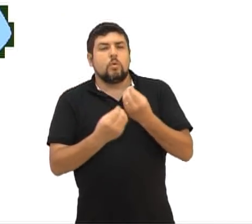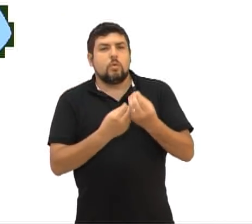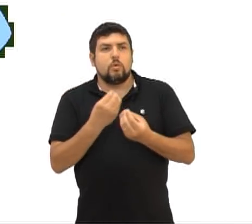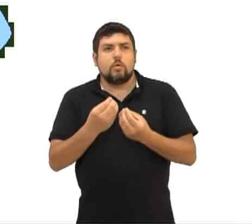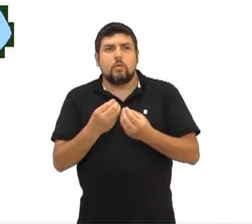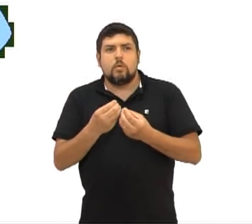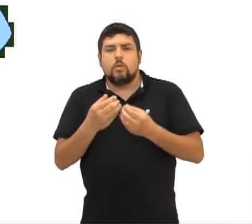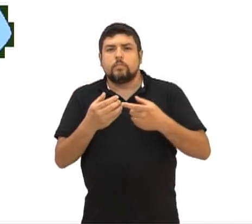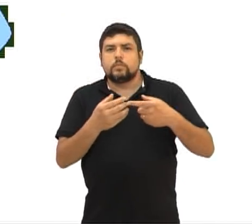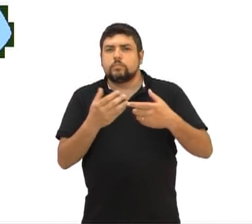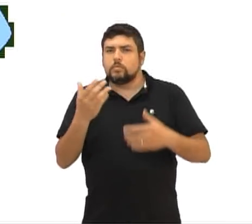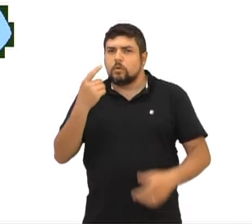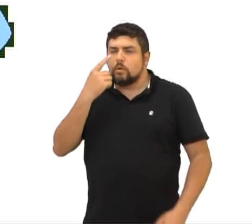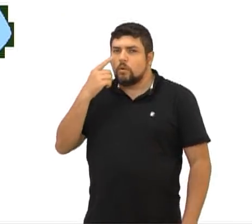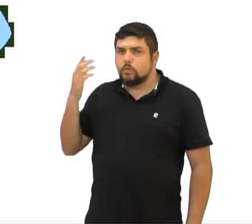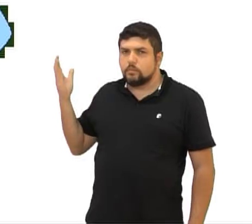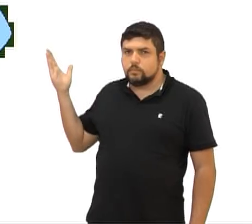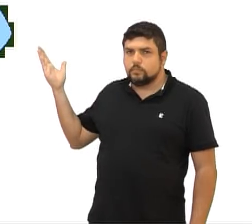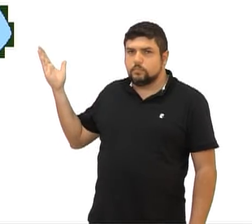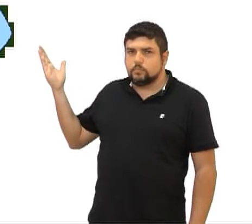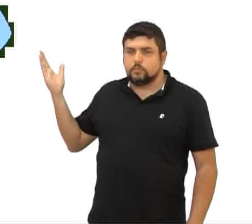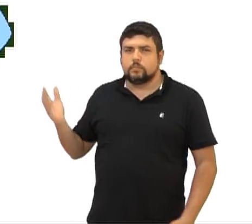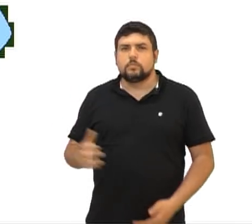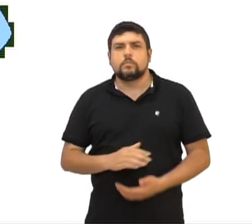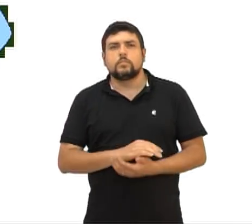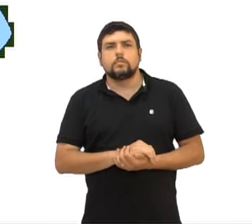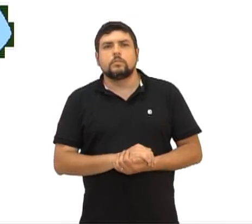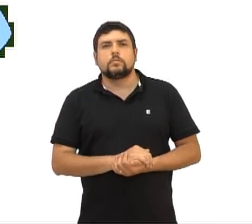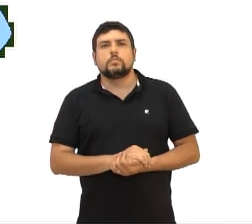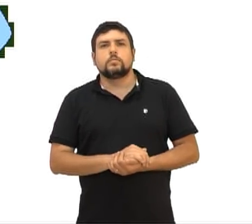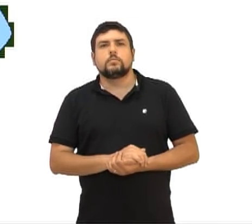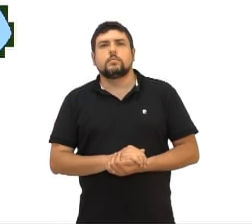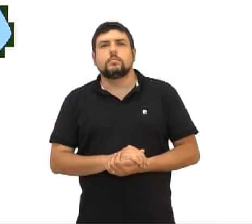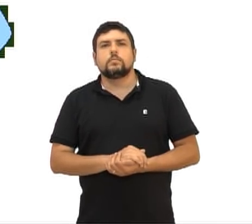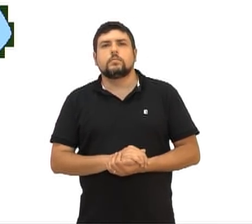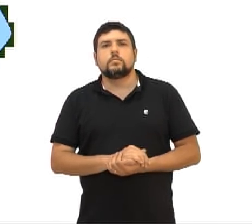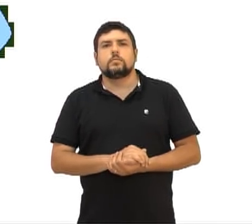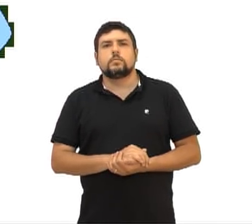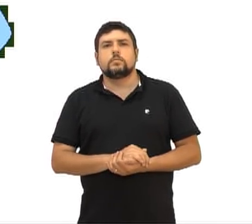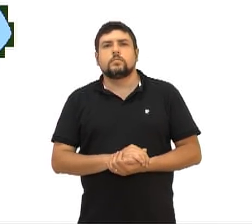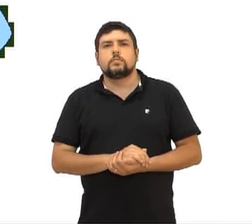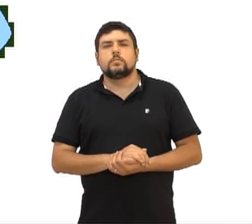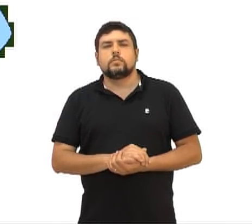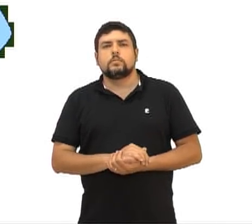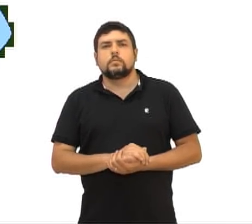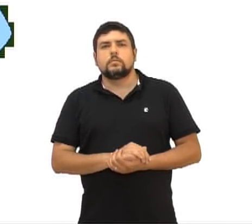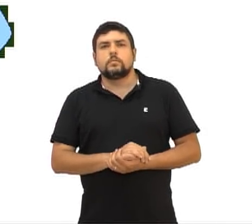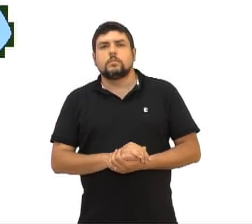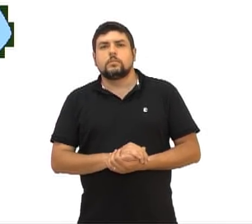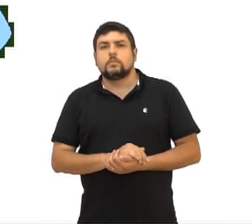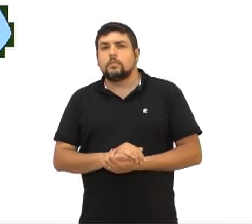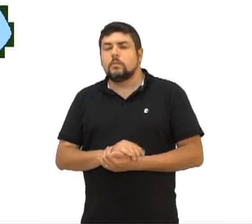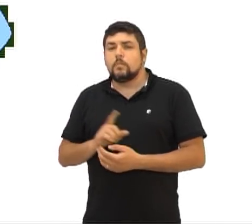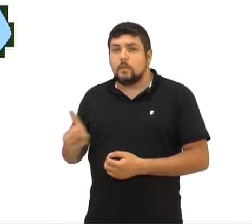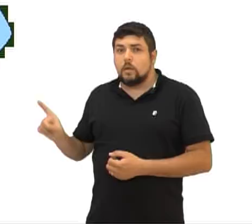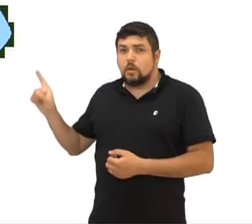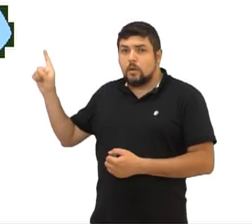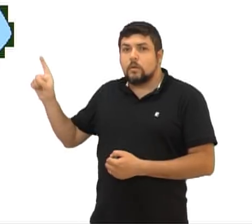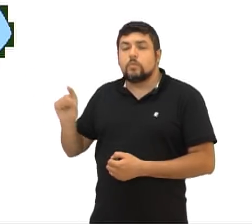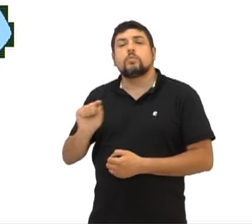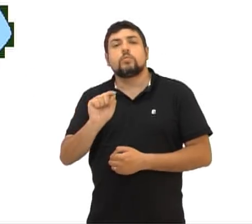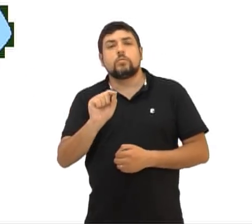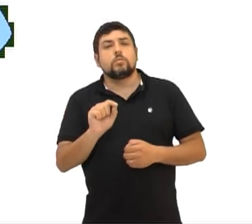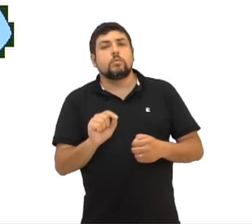proporção representada no quadro, veja que ele mostra para vocês ali na imagem, no quadro, 3 sobre